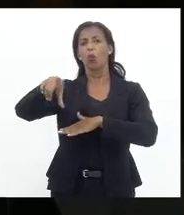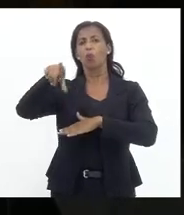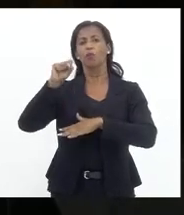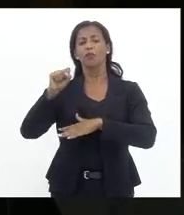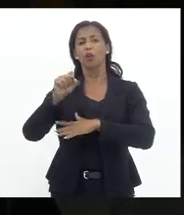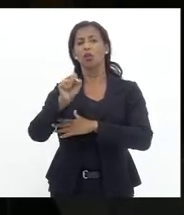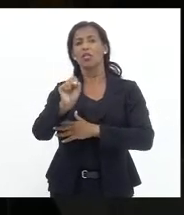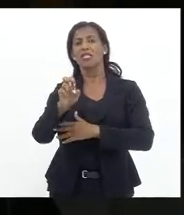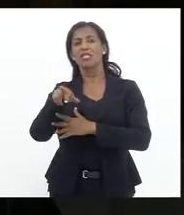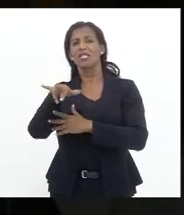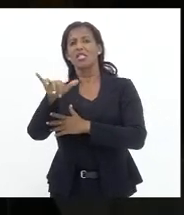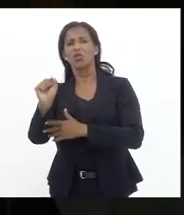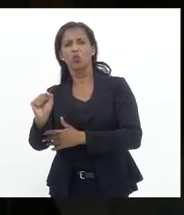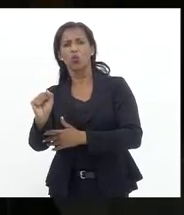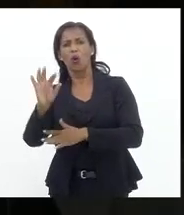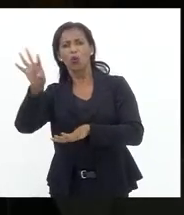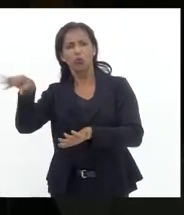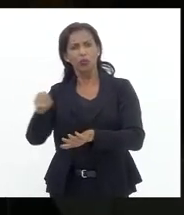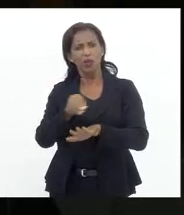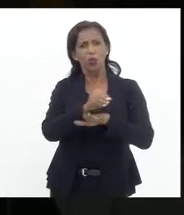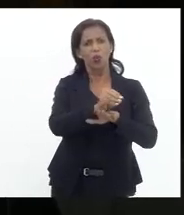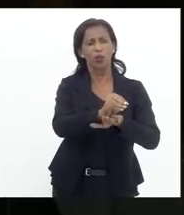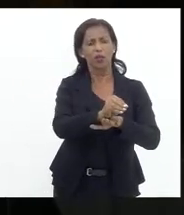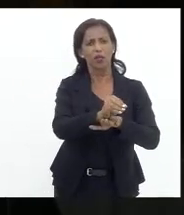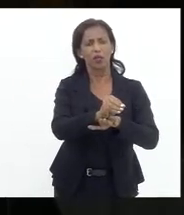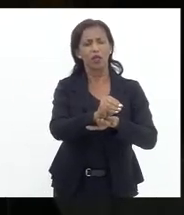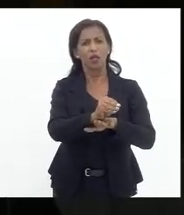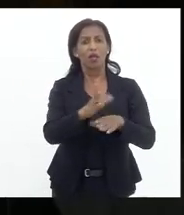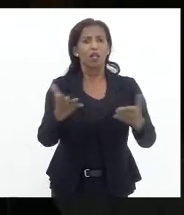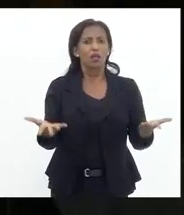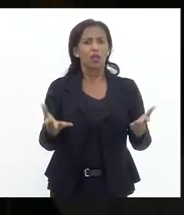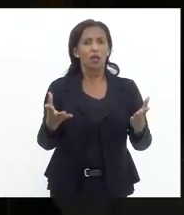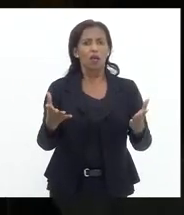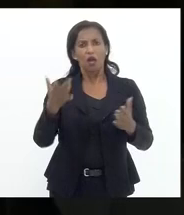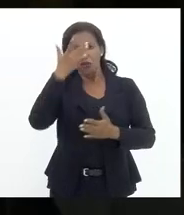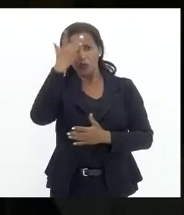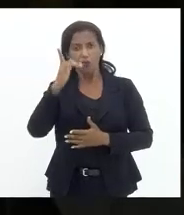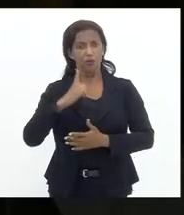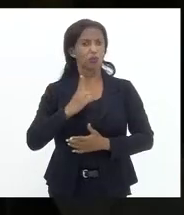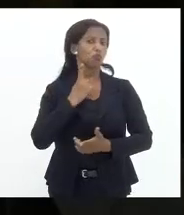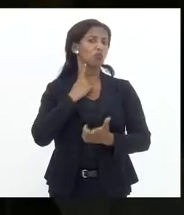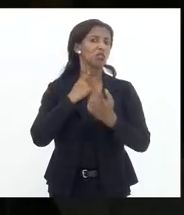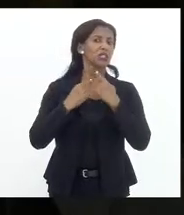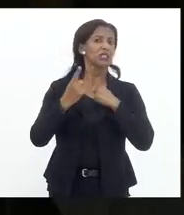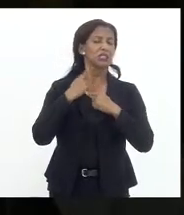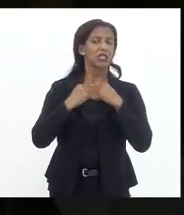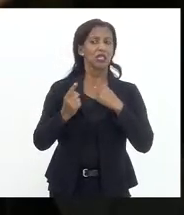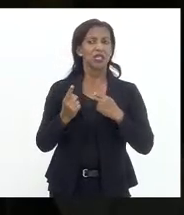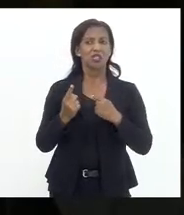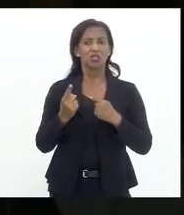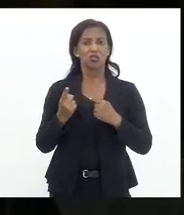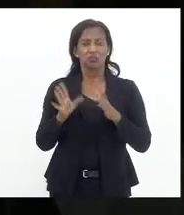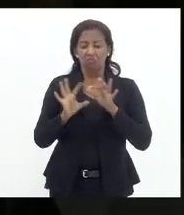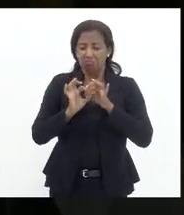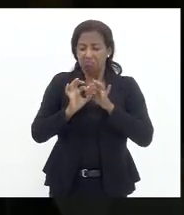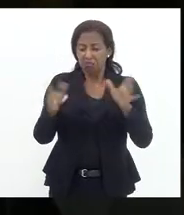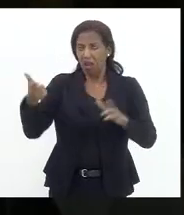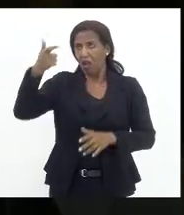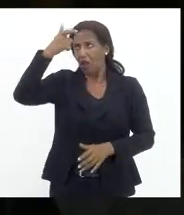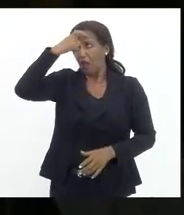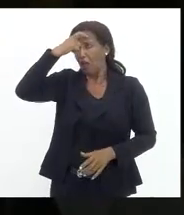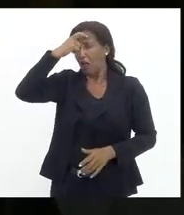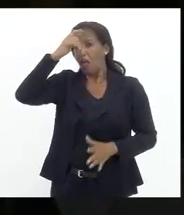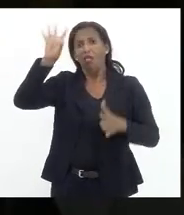que não esteja contemplada. Ou seja, aqueles que têm o desejo que lhe vier à cabeça